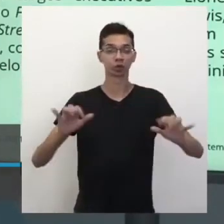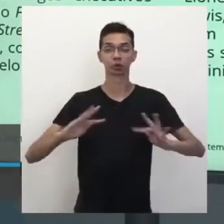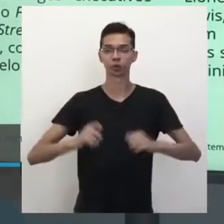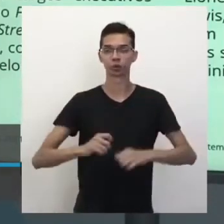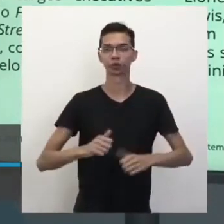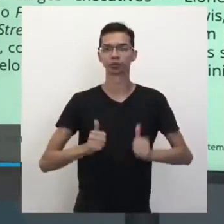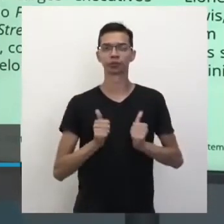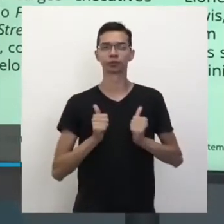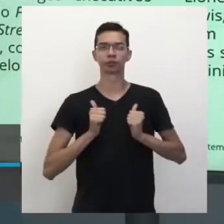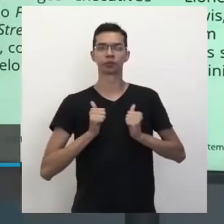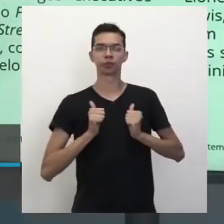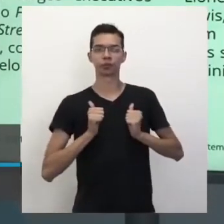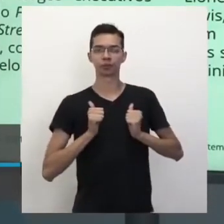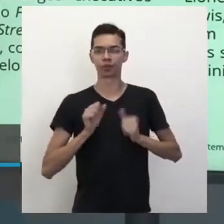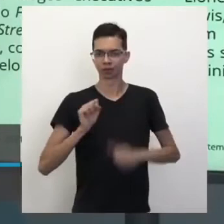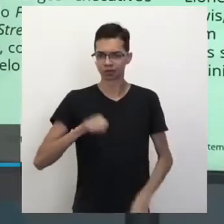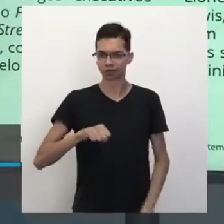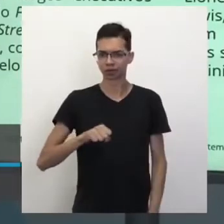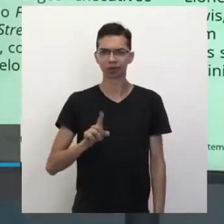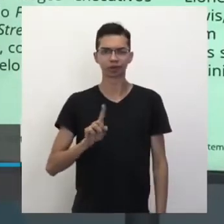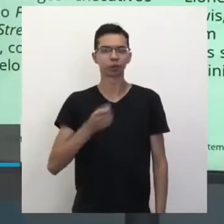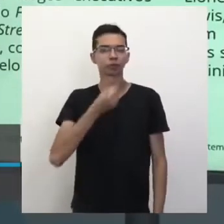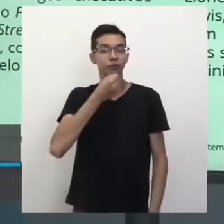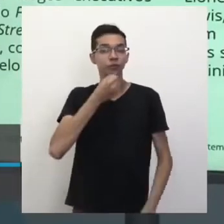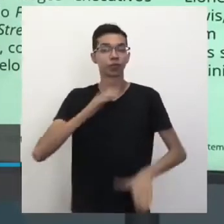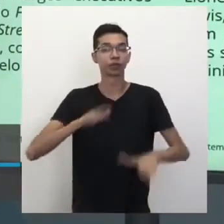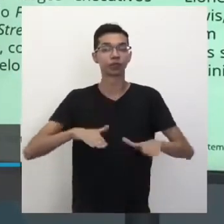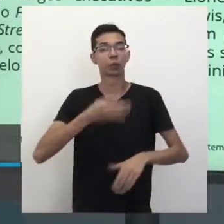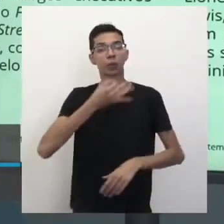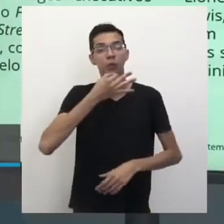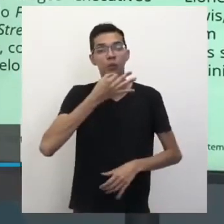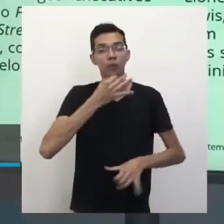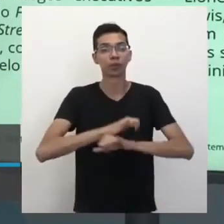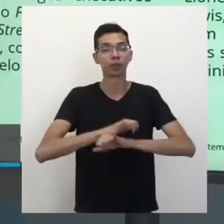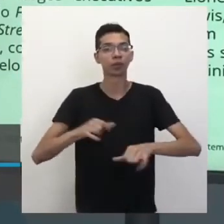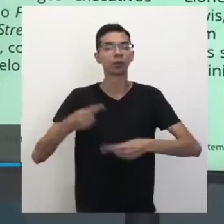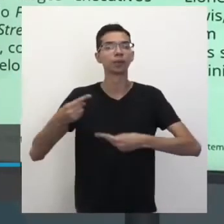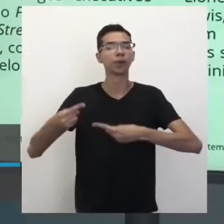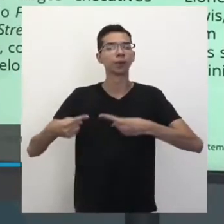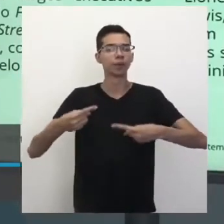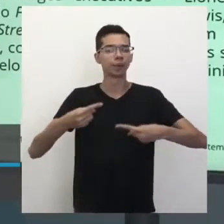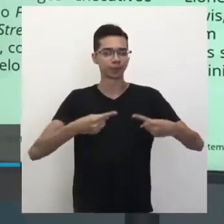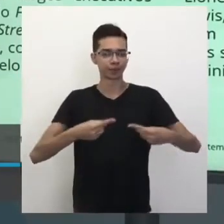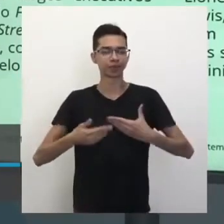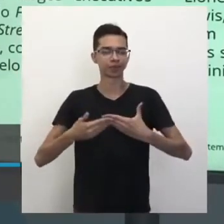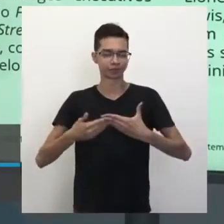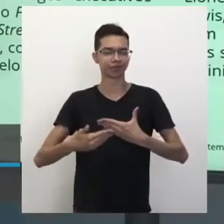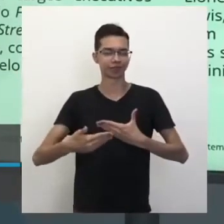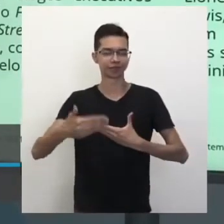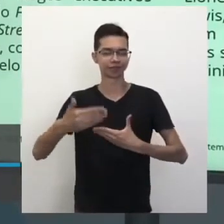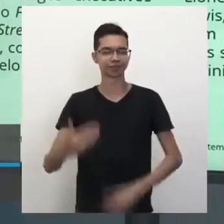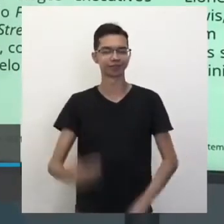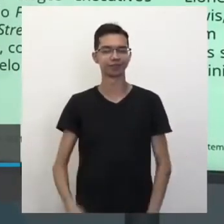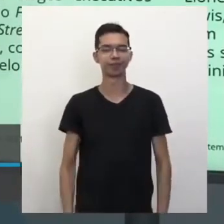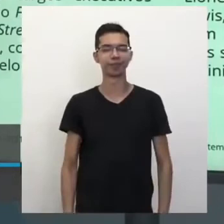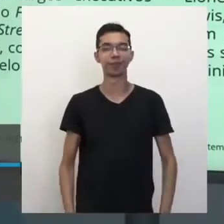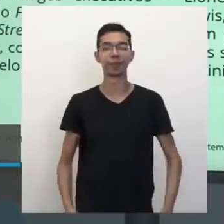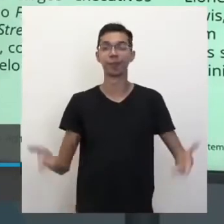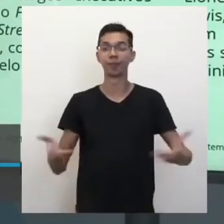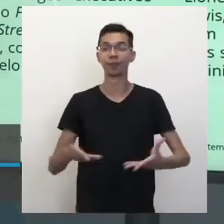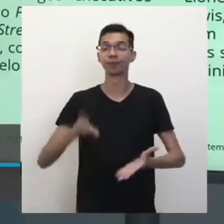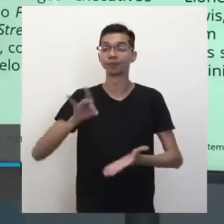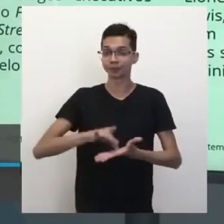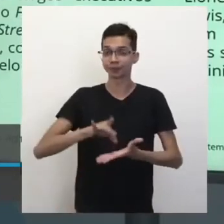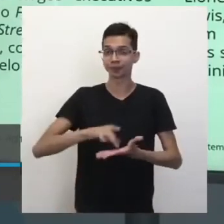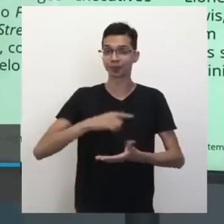não? Nós vamos discutir mais para frente, mas nesse primeiro momento, só para contextualizar aí. Agora eu vou, de fato, ao que